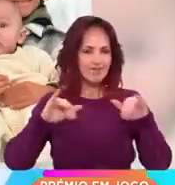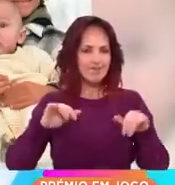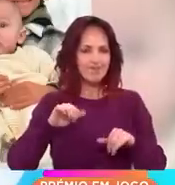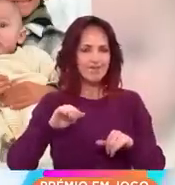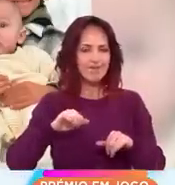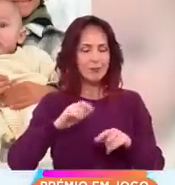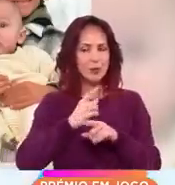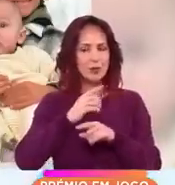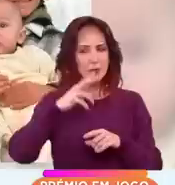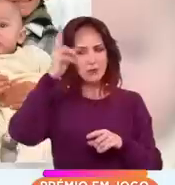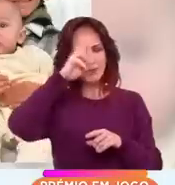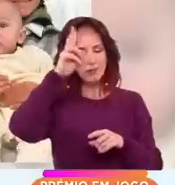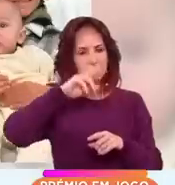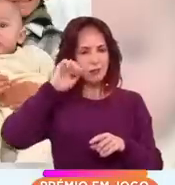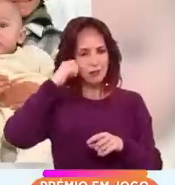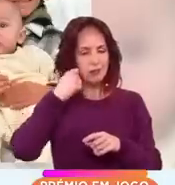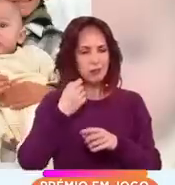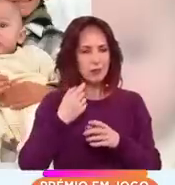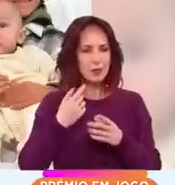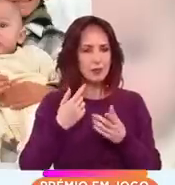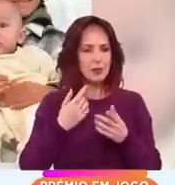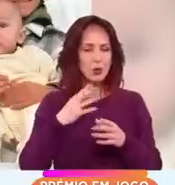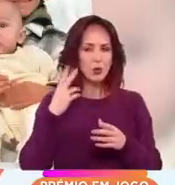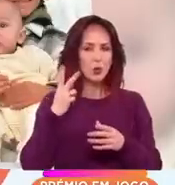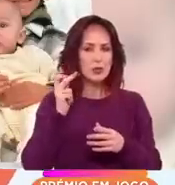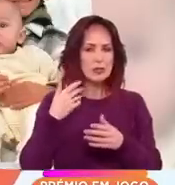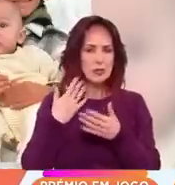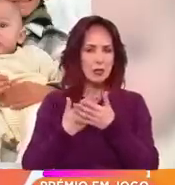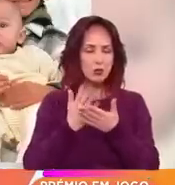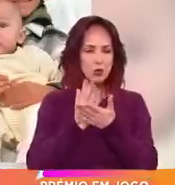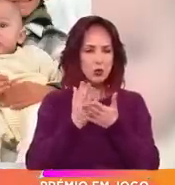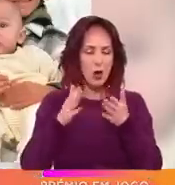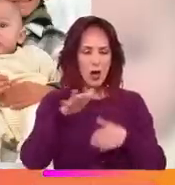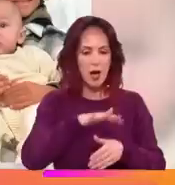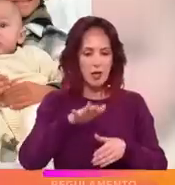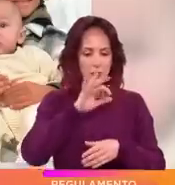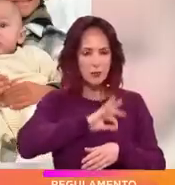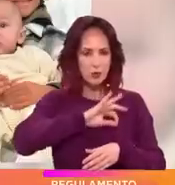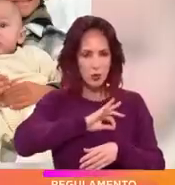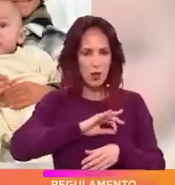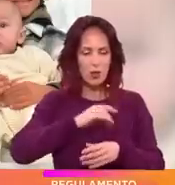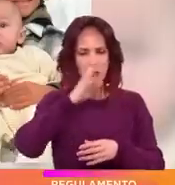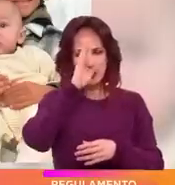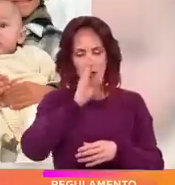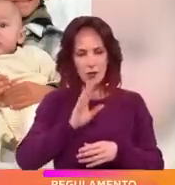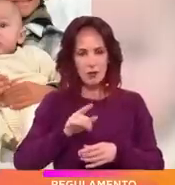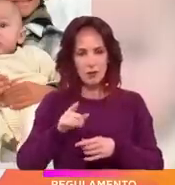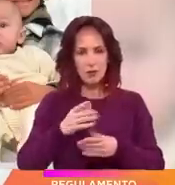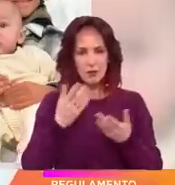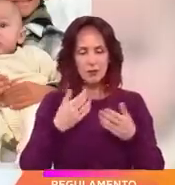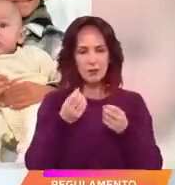eu sei que dediquei muito, muito tempo. Estes últimos 2 anos foram muito dedicados à minha parte profissional, eu sabia que ia ser assim.